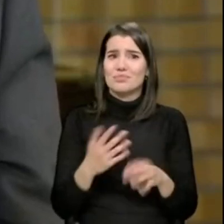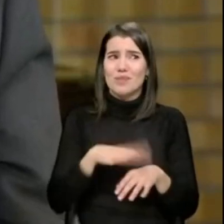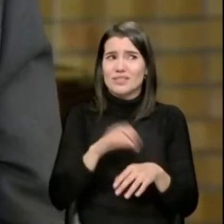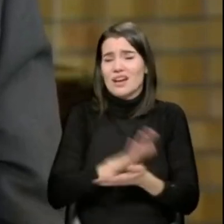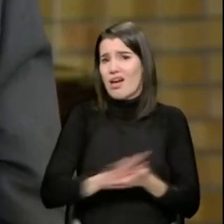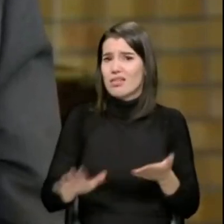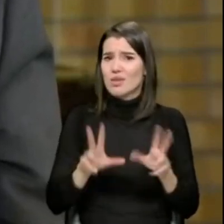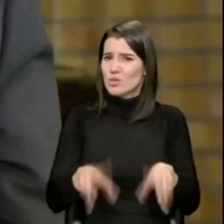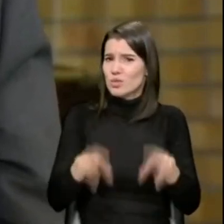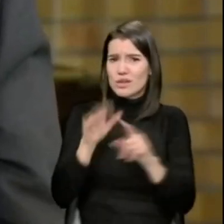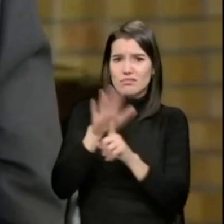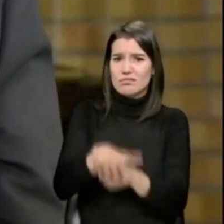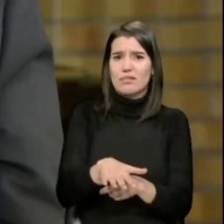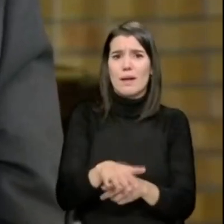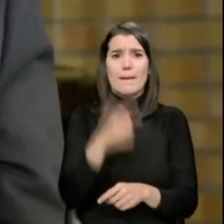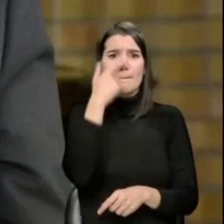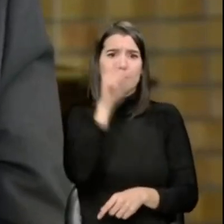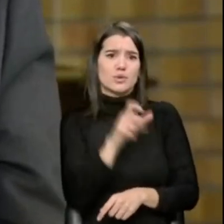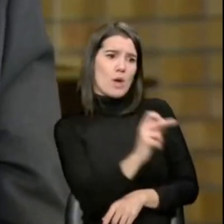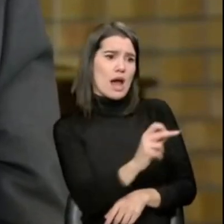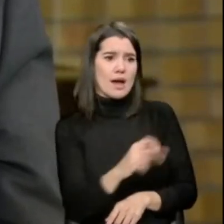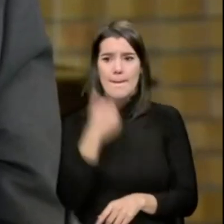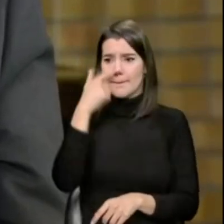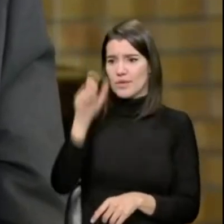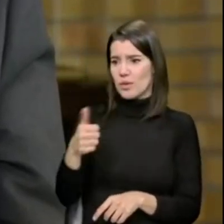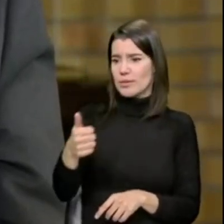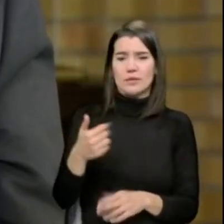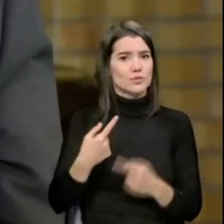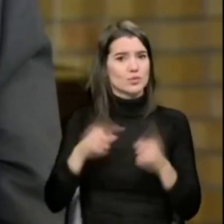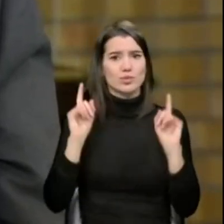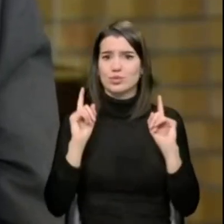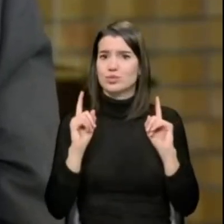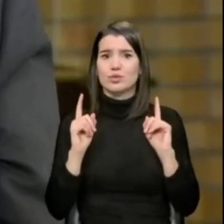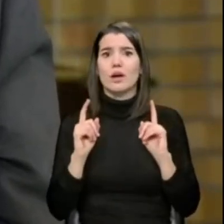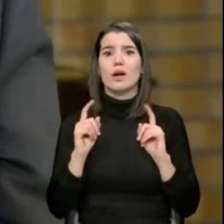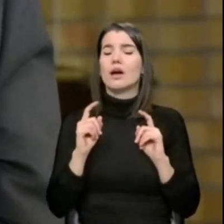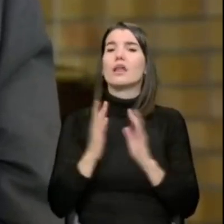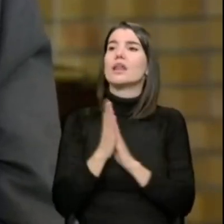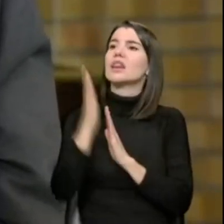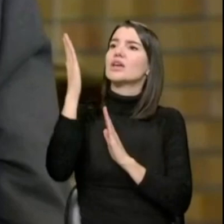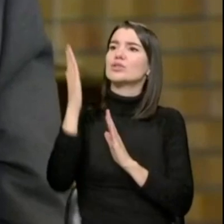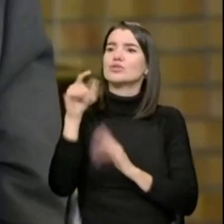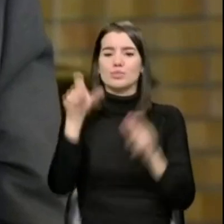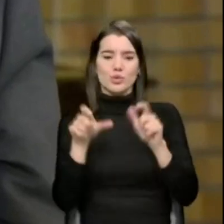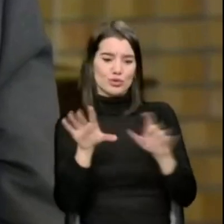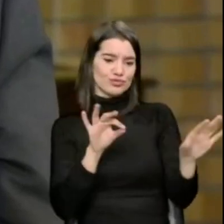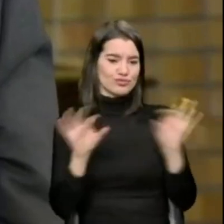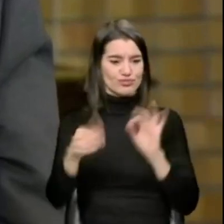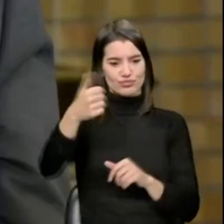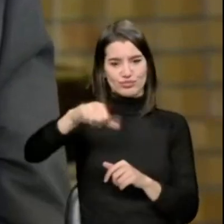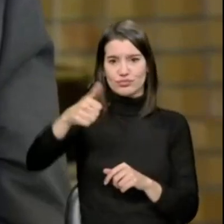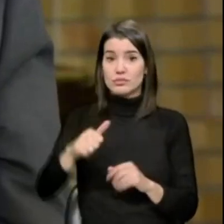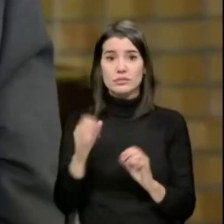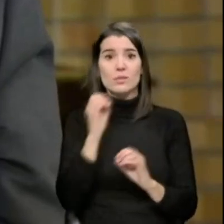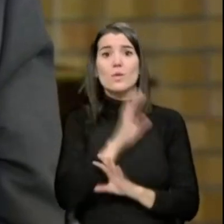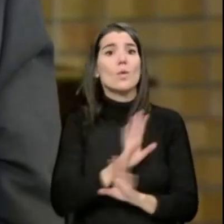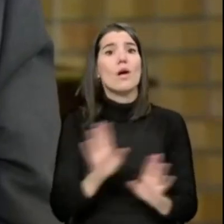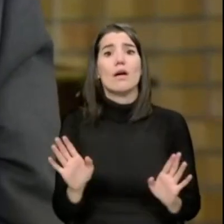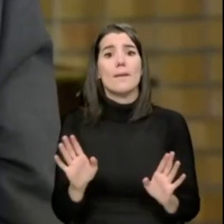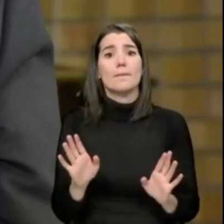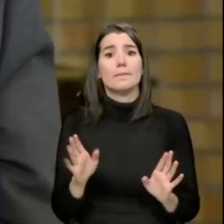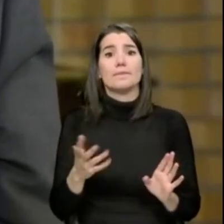quer dizer, não há pessoas de A e B, ou como dizemos, Deus não faz acepção de pessoas e também nós não nos devemos, pois,